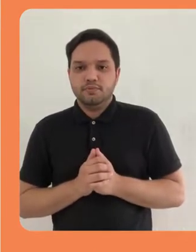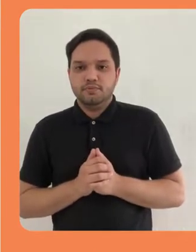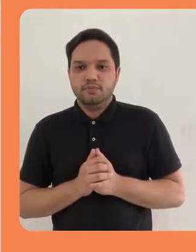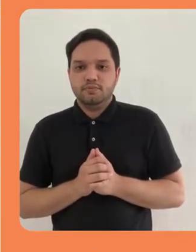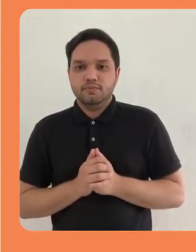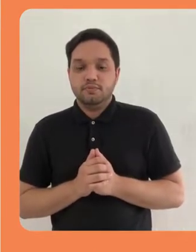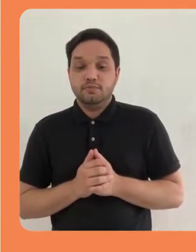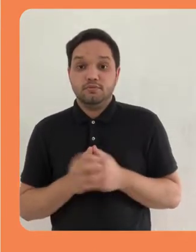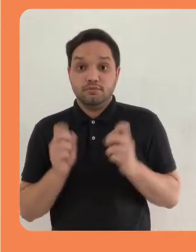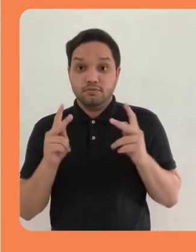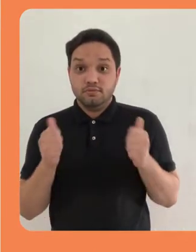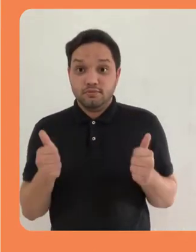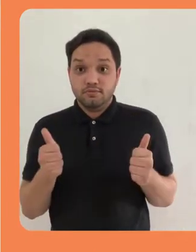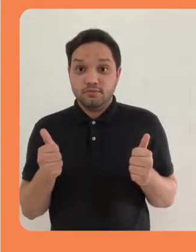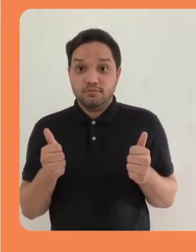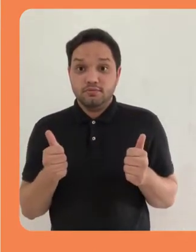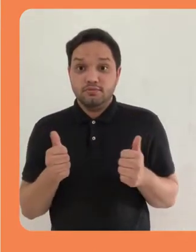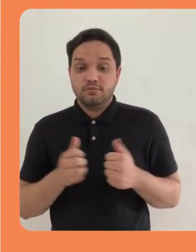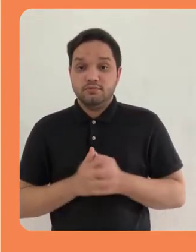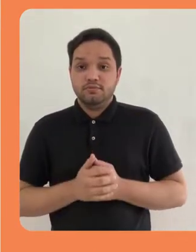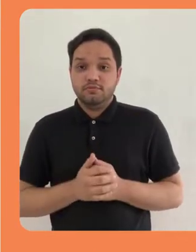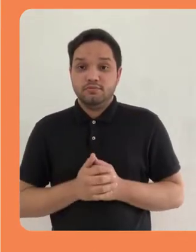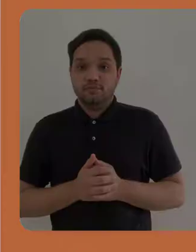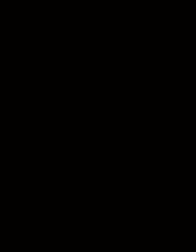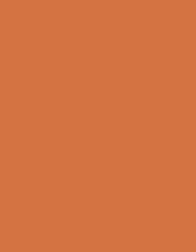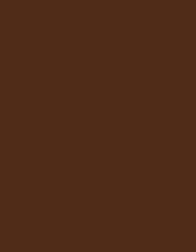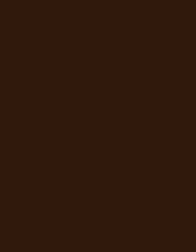segundo e três quatro e assim sucessivamente